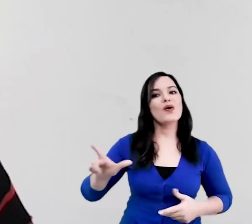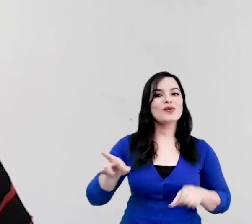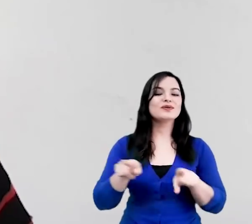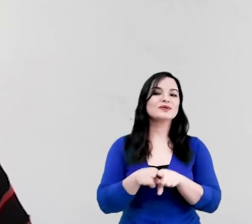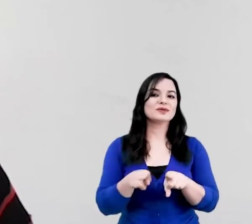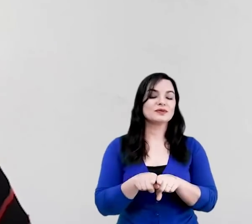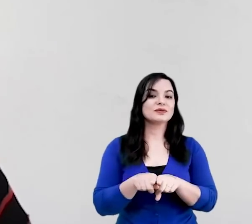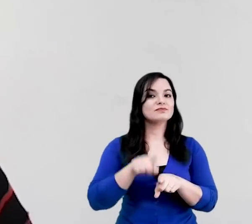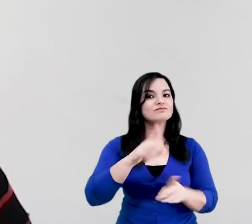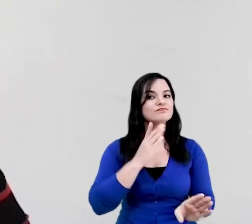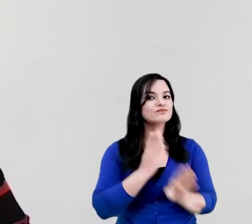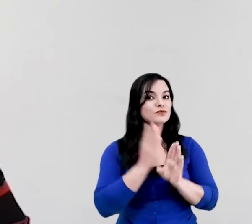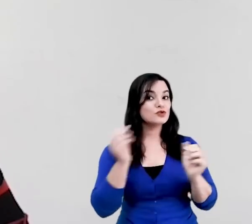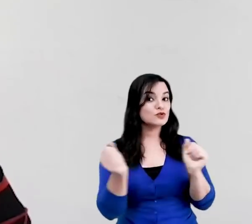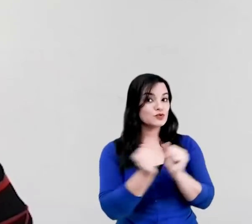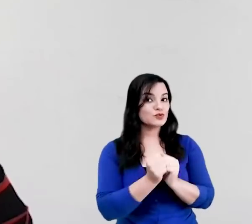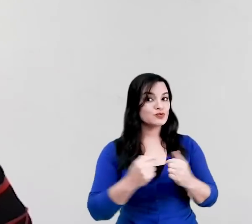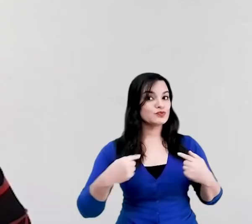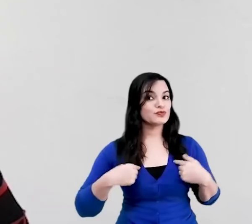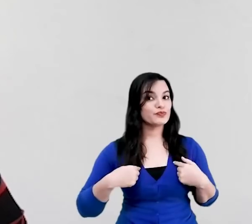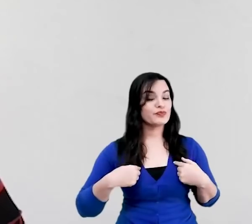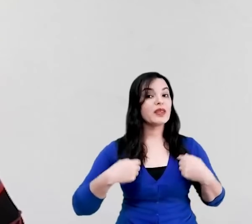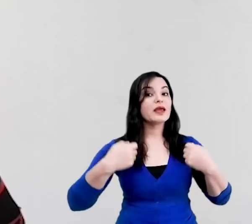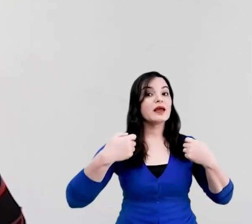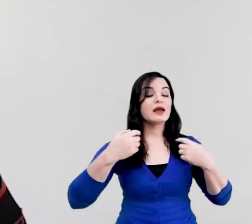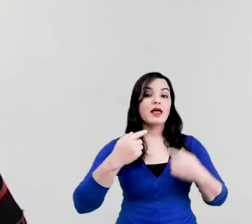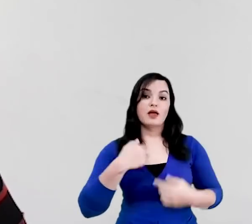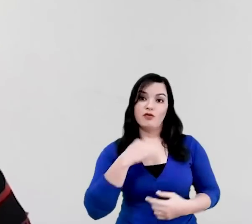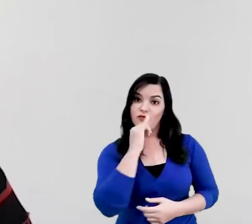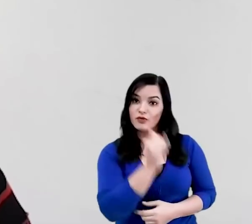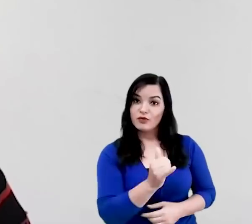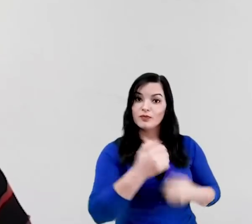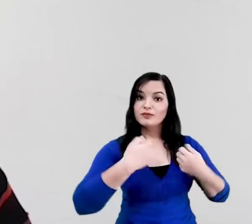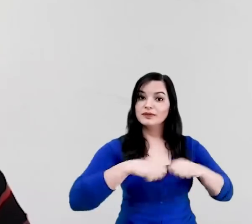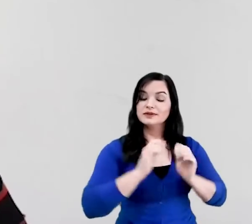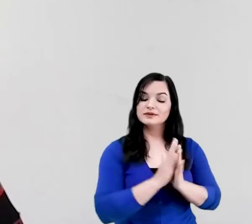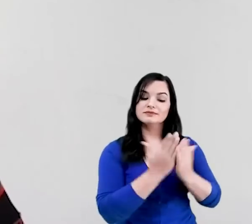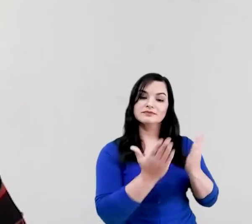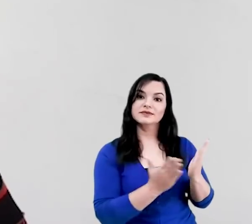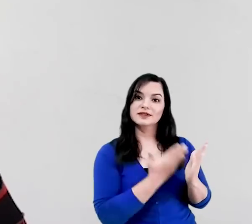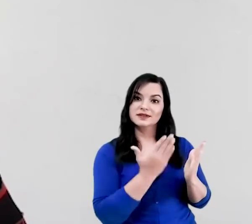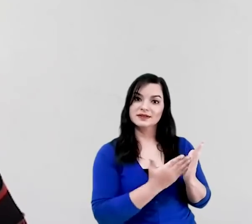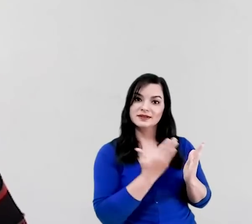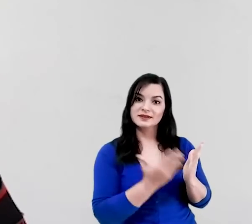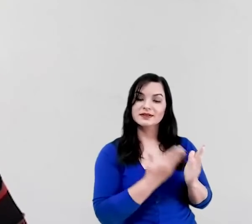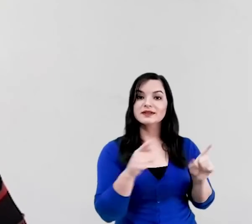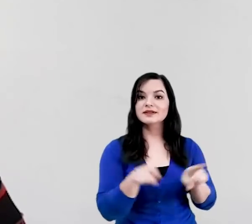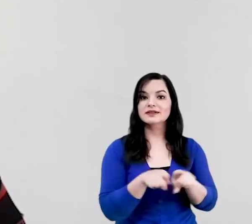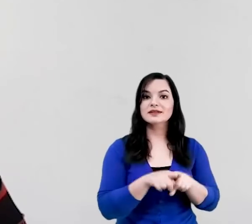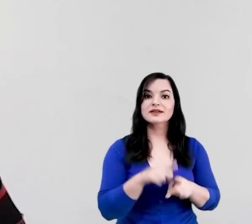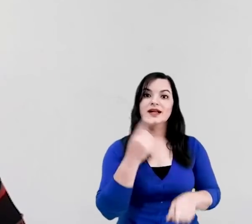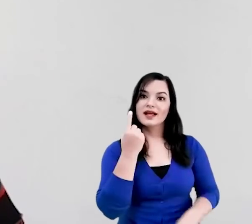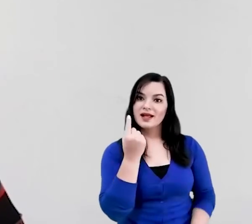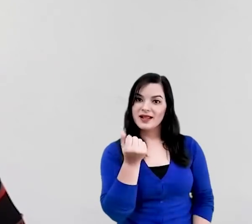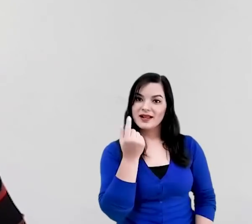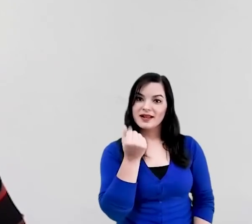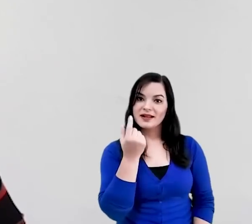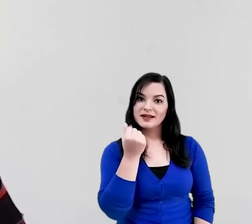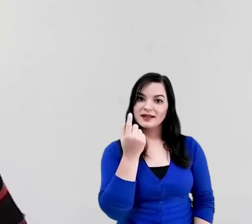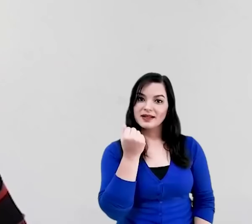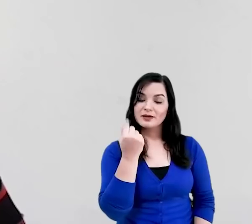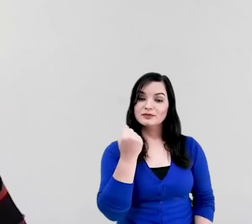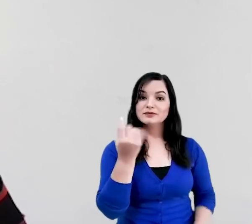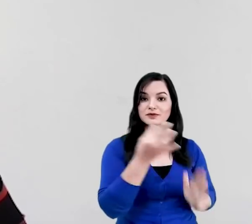eu disse, nós vamos precisar do seu caderno, de um lápis, para que nós possamos registrar algumas